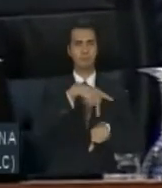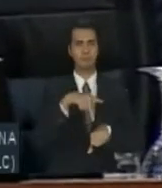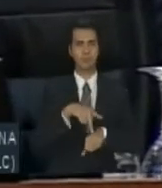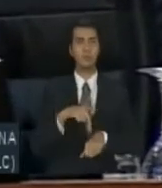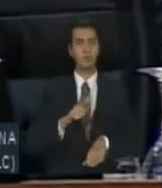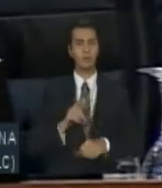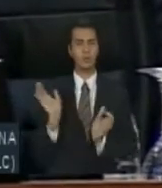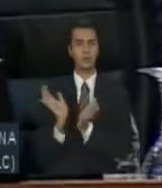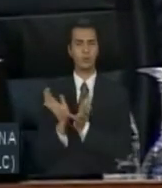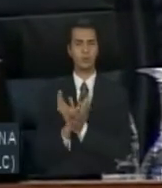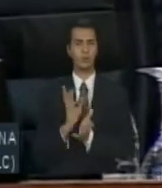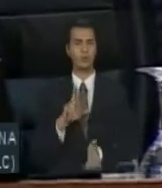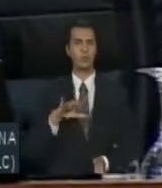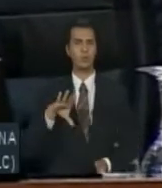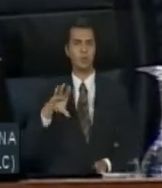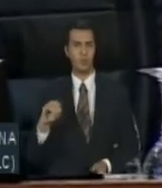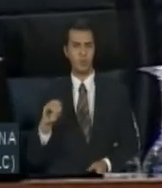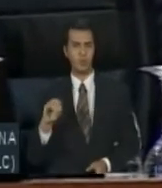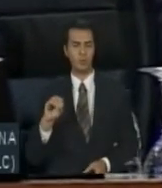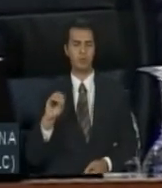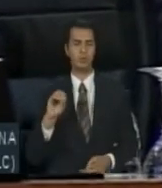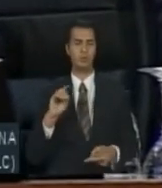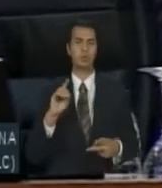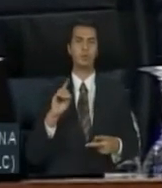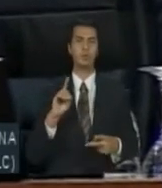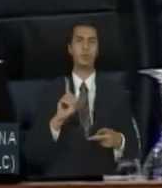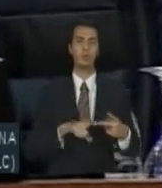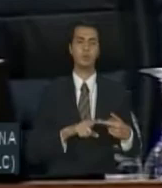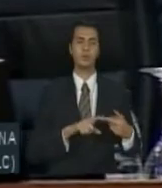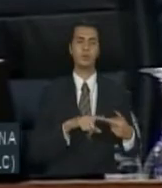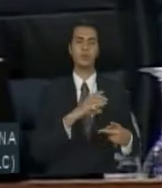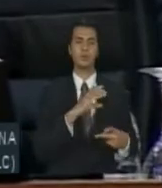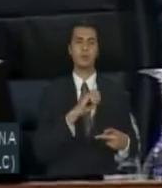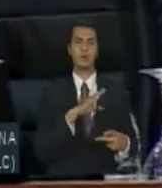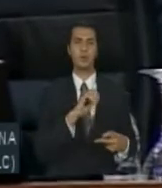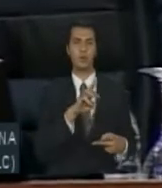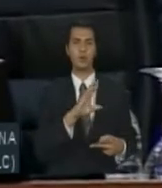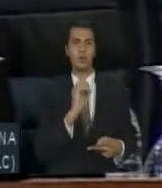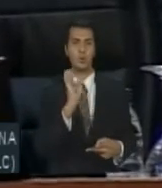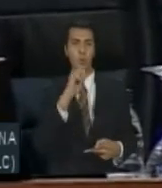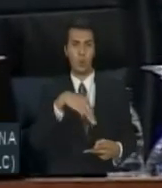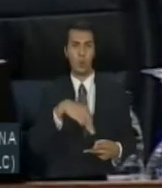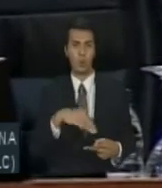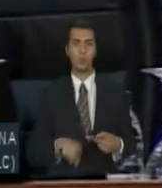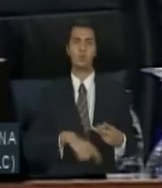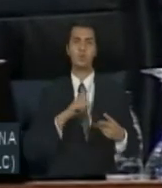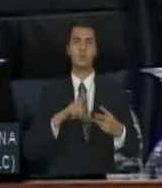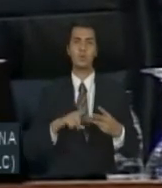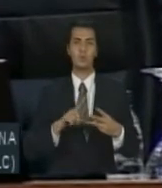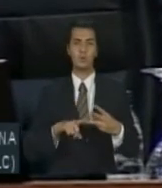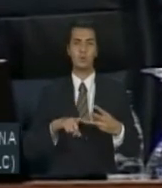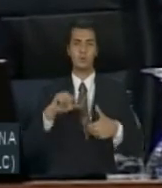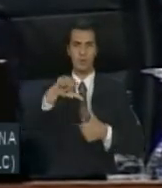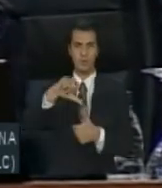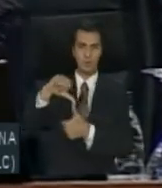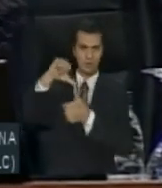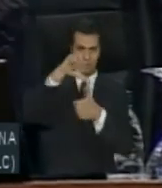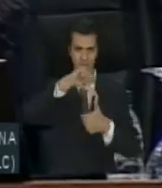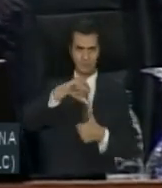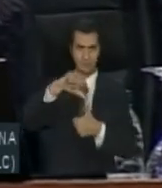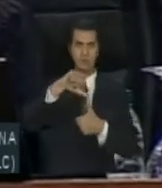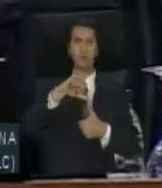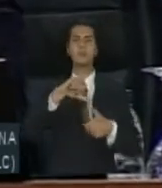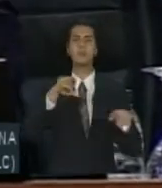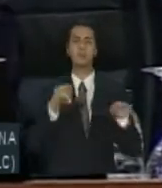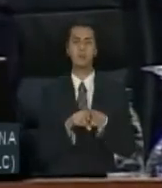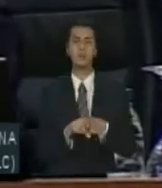Rio, os processos de associação no Caribe, como o CARICOM e na América Central, são